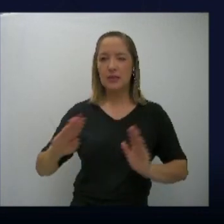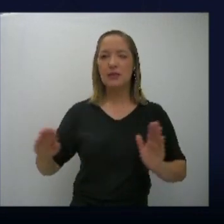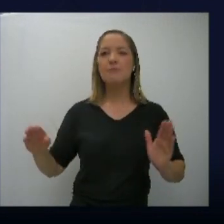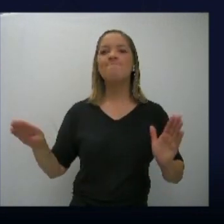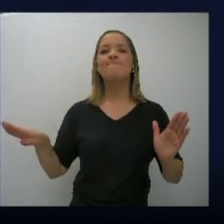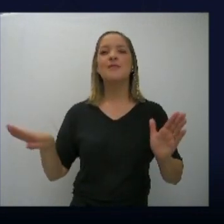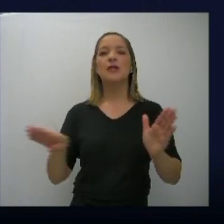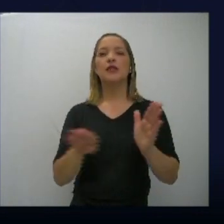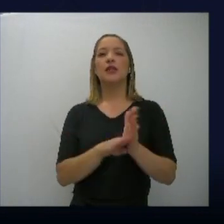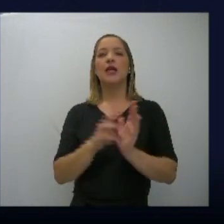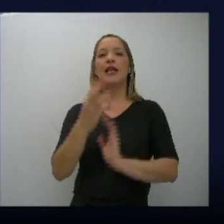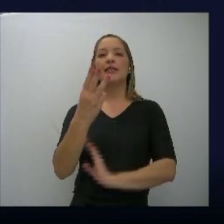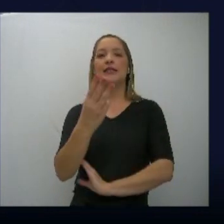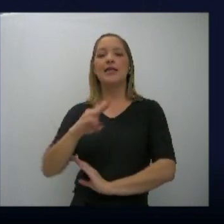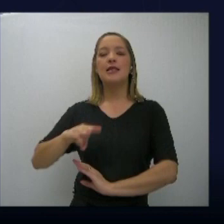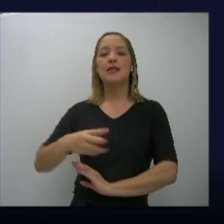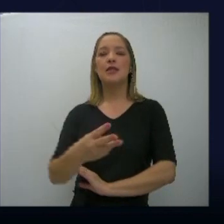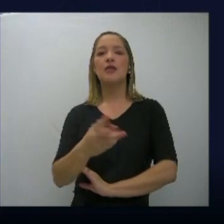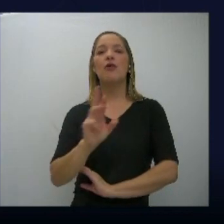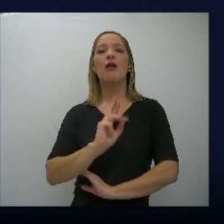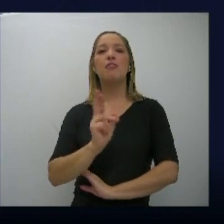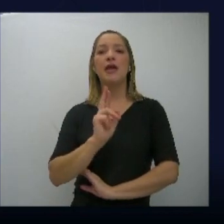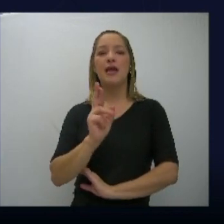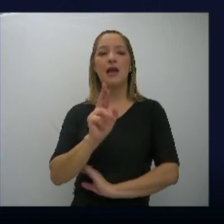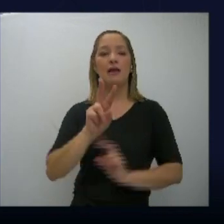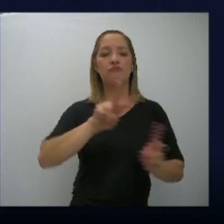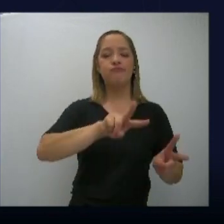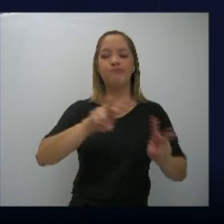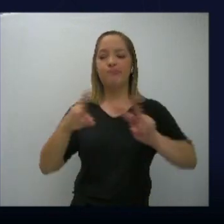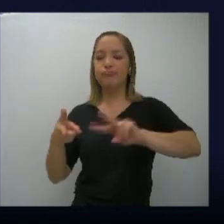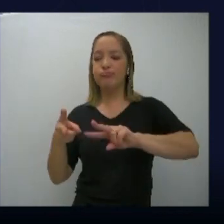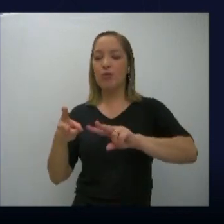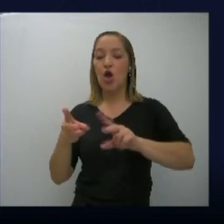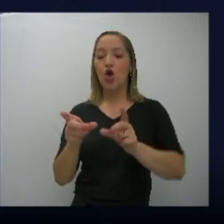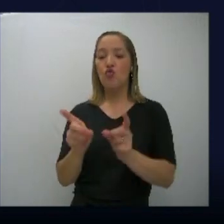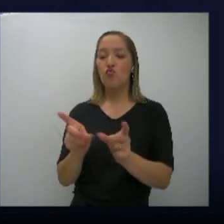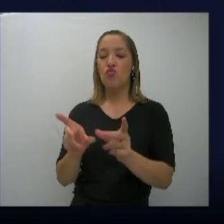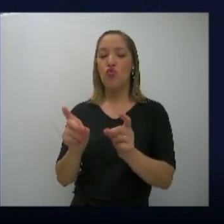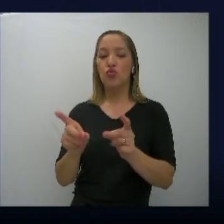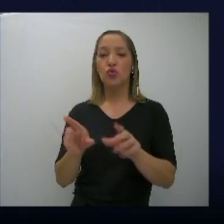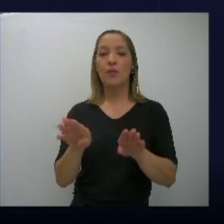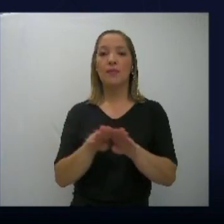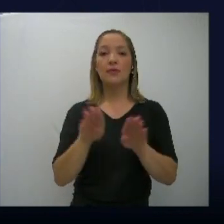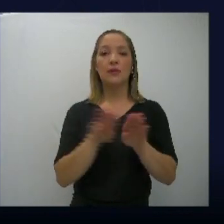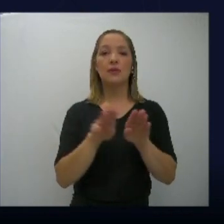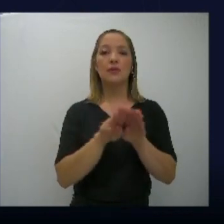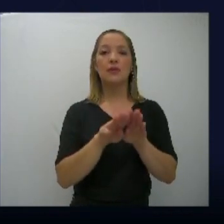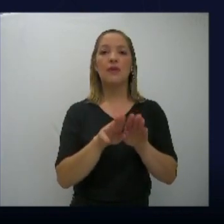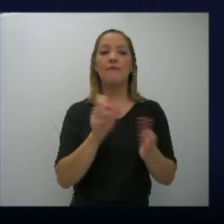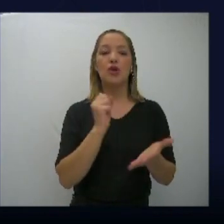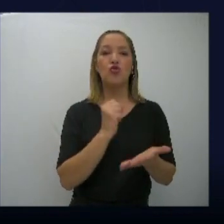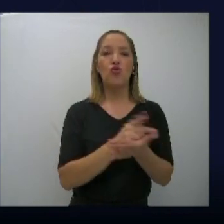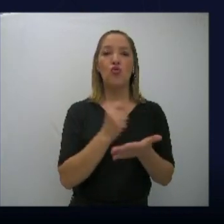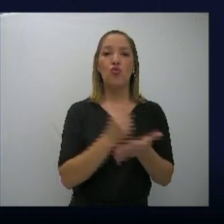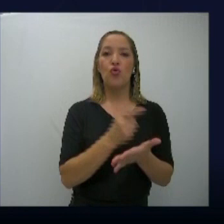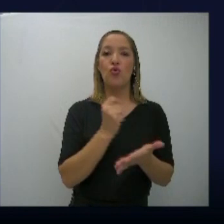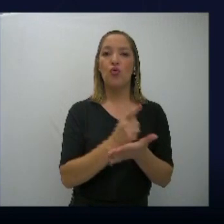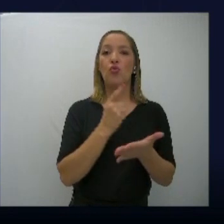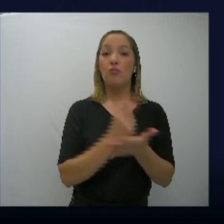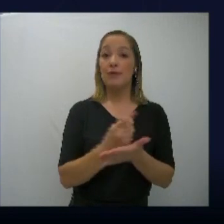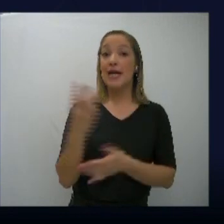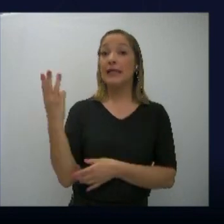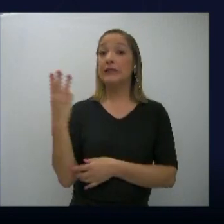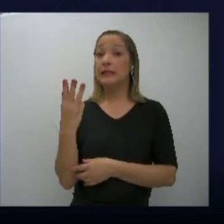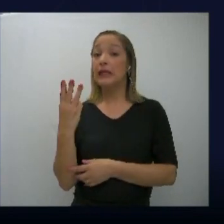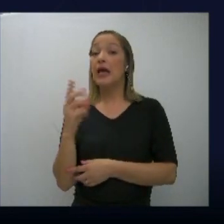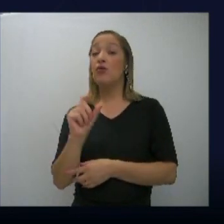de três trilhões de reais em transações no consumo no varejo e o falando de três na Guilherme então um pouco mais aqui no